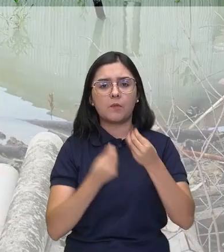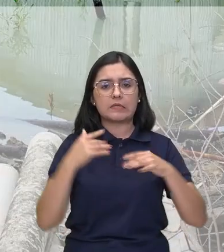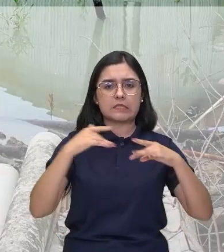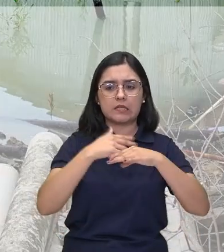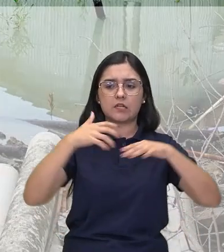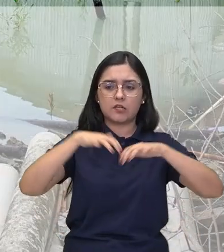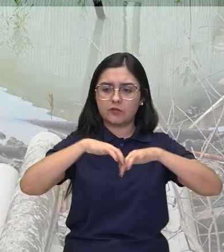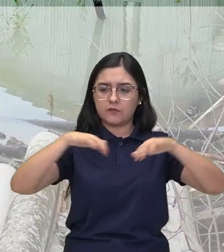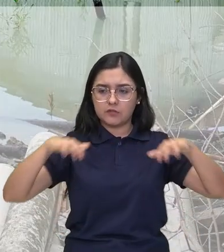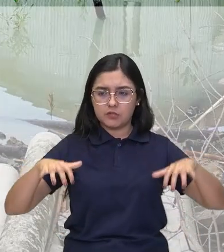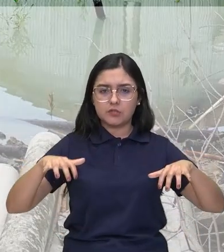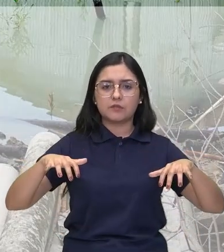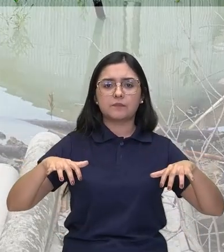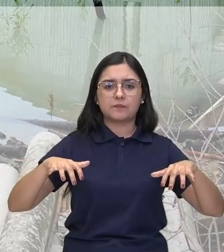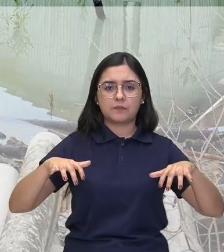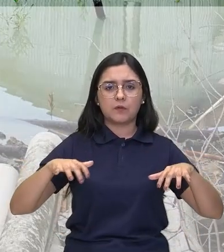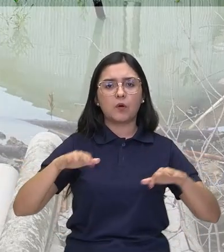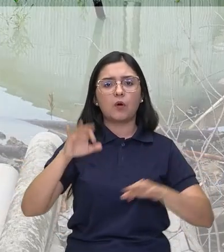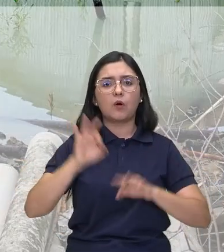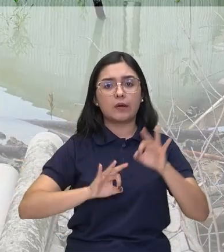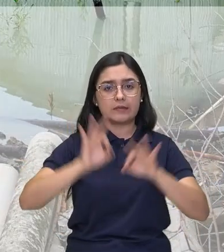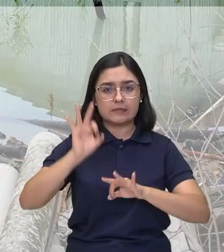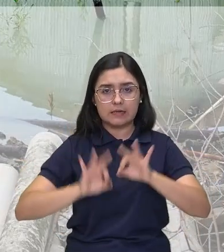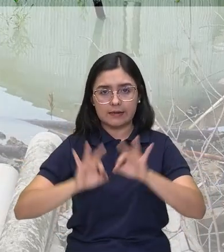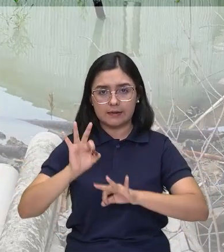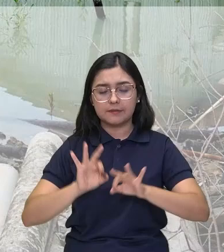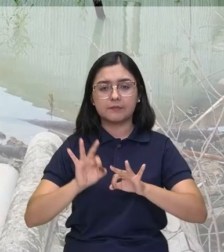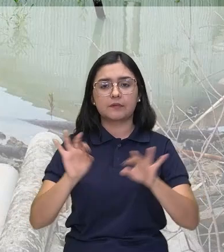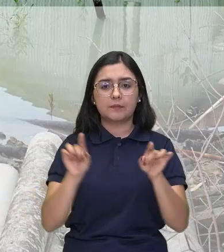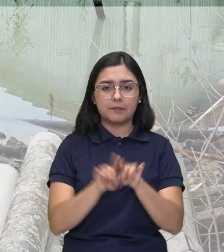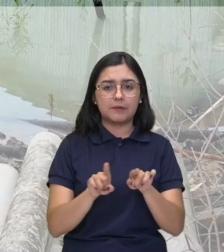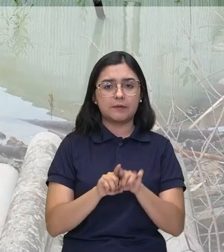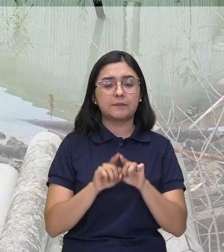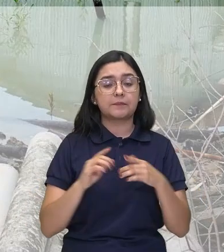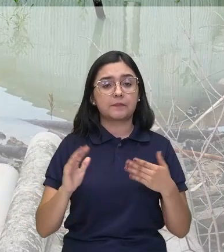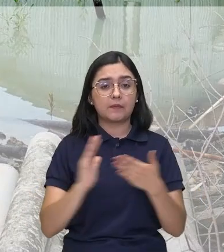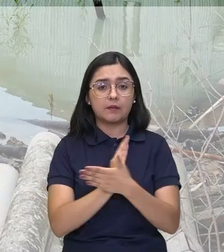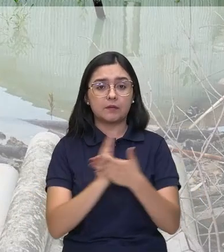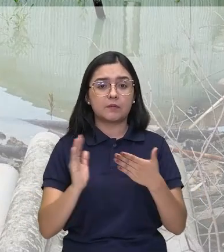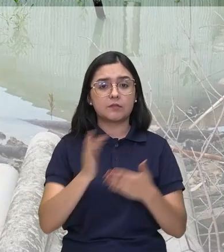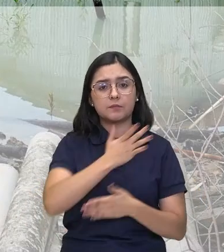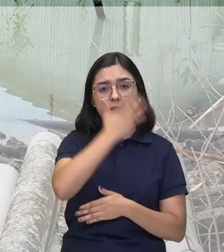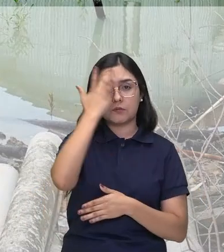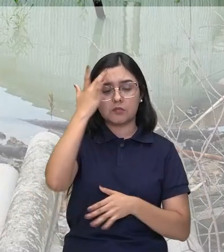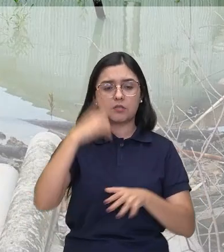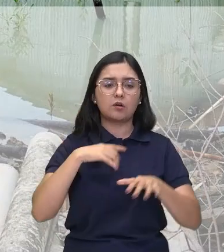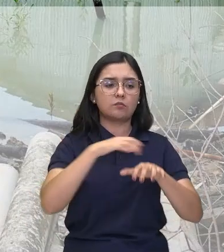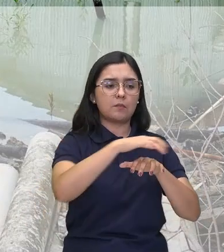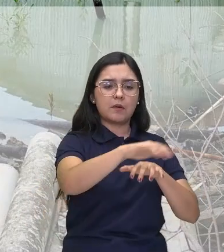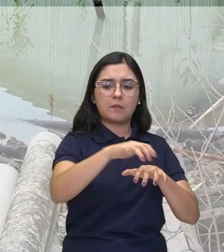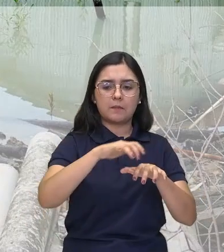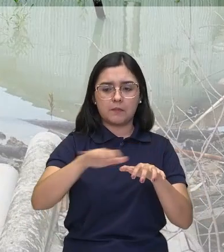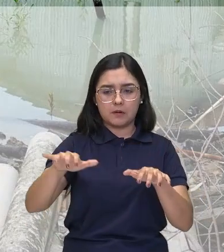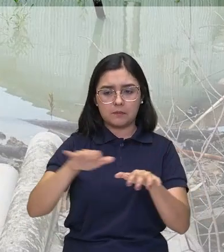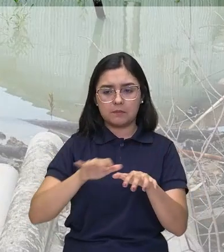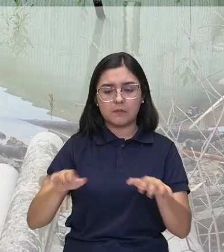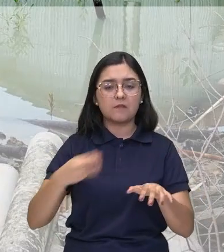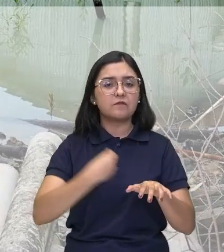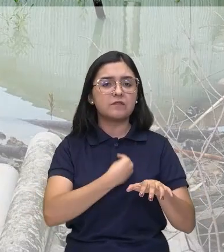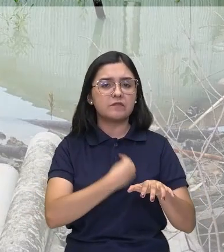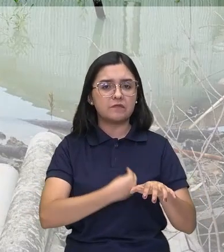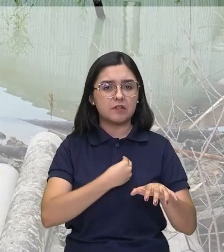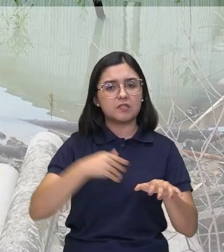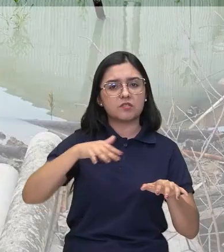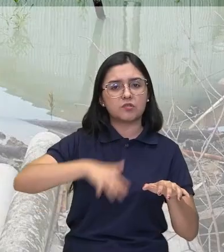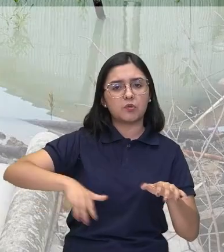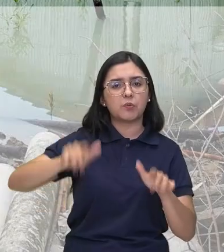cidade, como é que ela está organizada, né? E para onde as pessoas estão espalhadas e convivendo aí nesses ambientes,